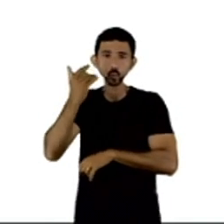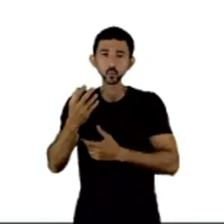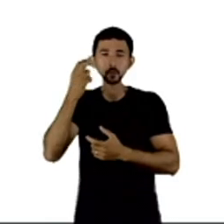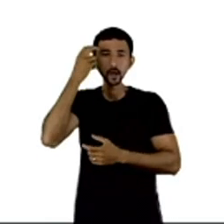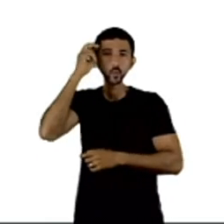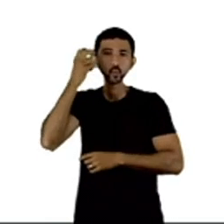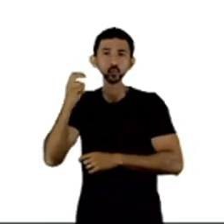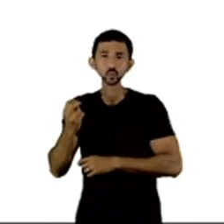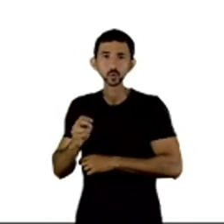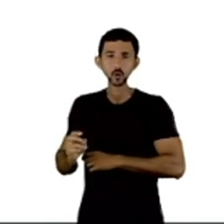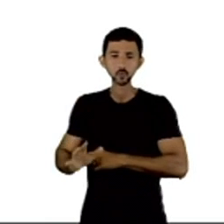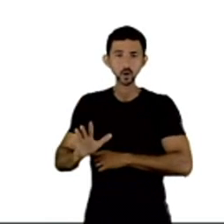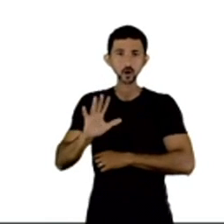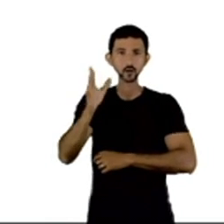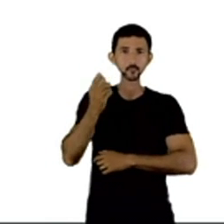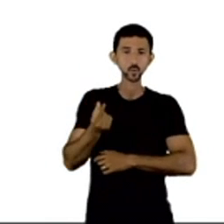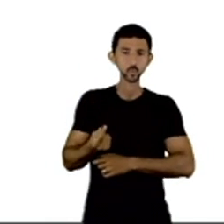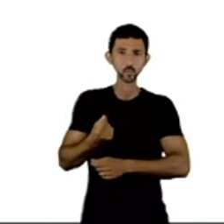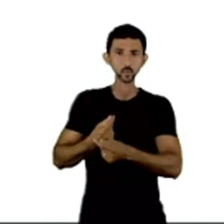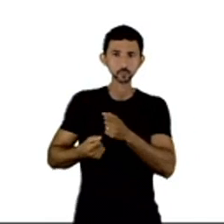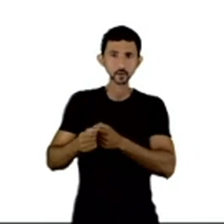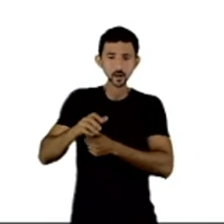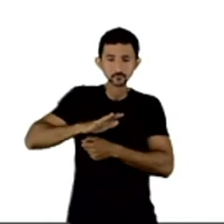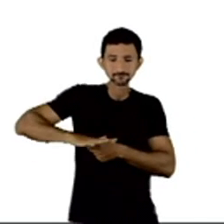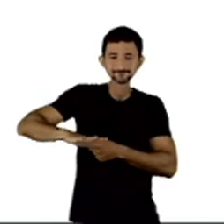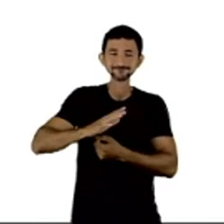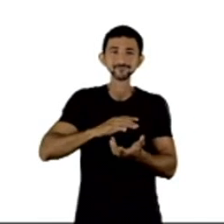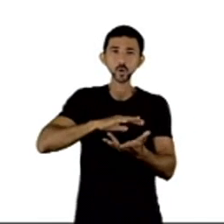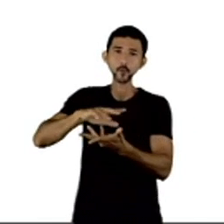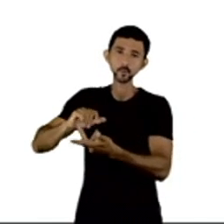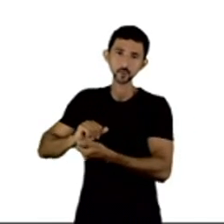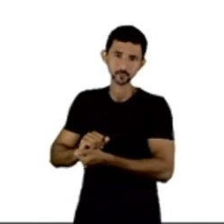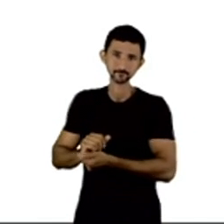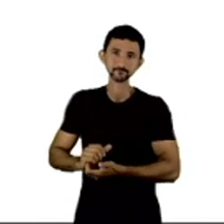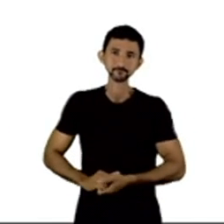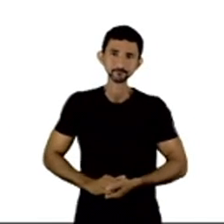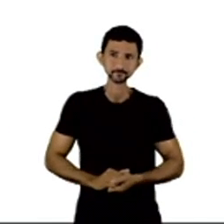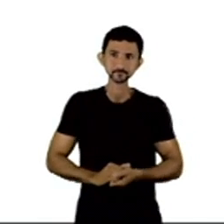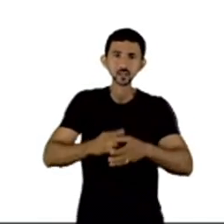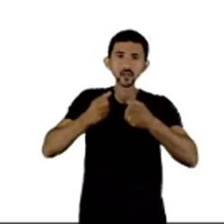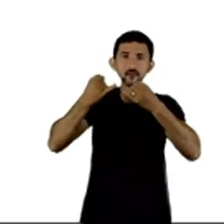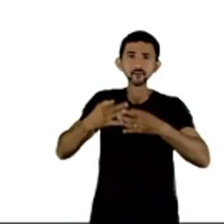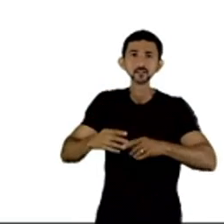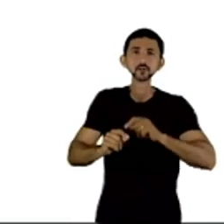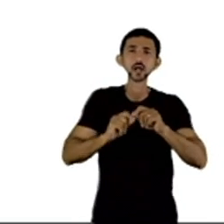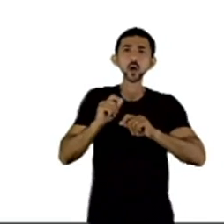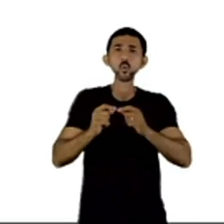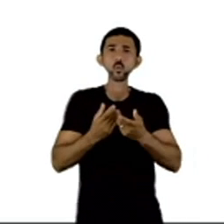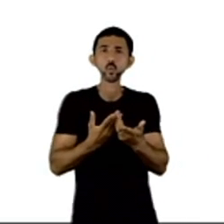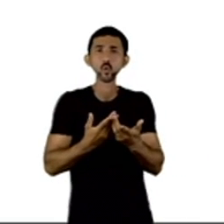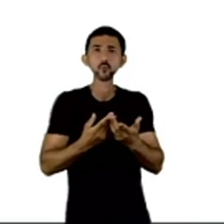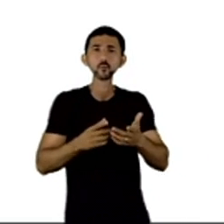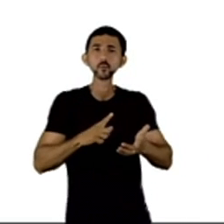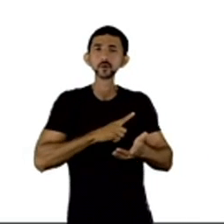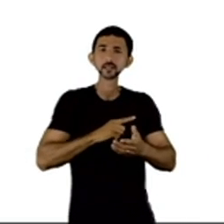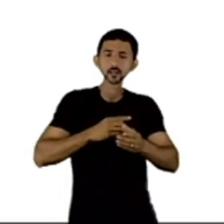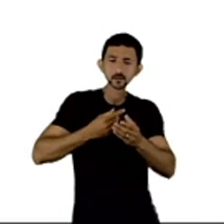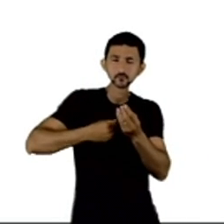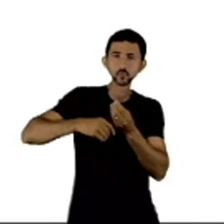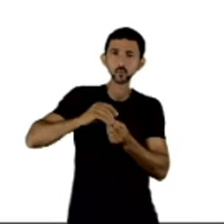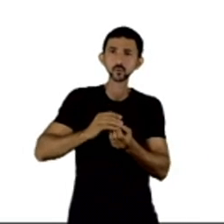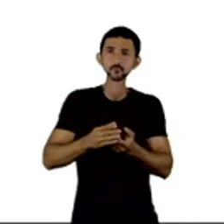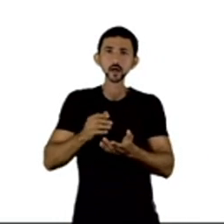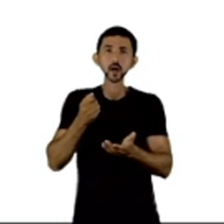gera milhões de lucro para a economia mundial. Ela vai nos falar como se dá, tá? E o que existe por detrás